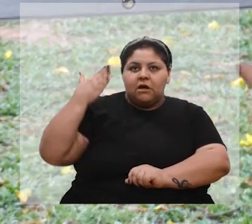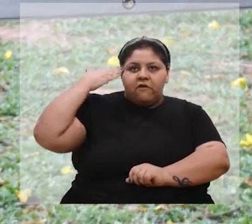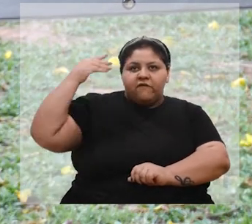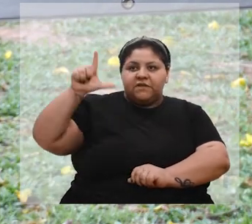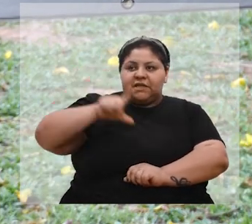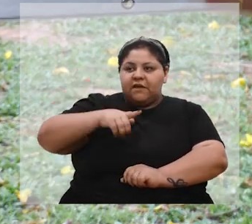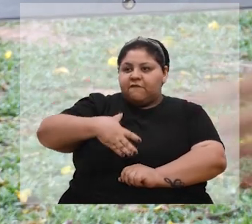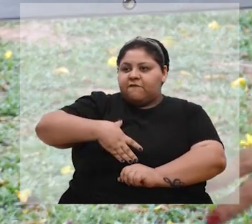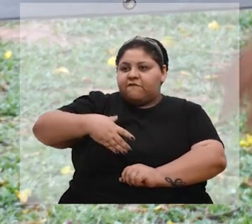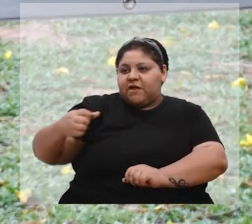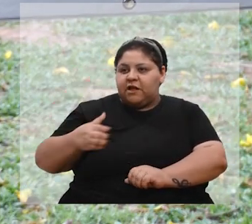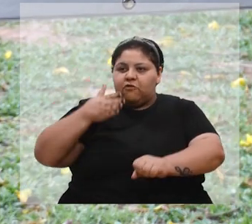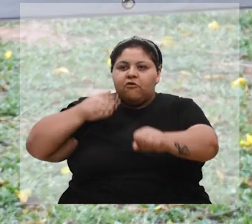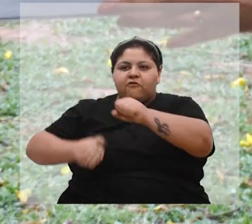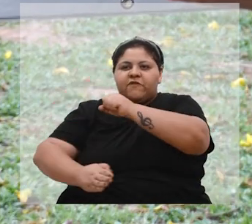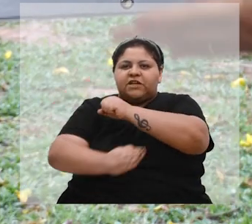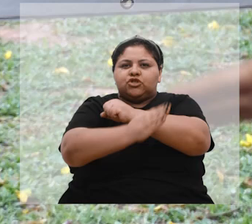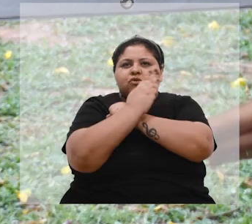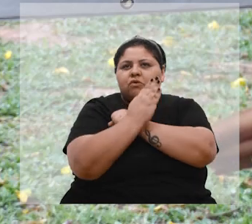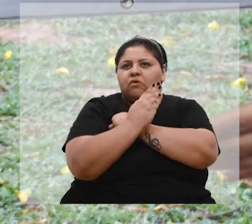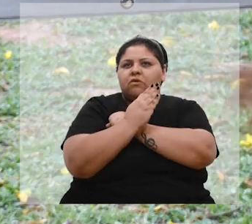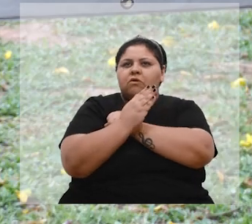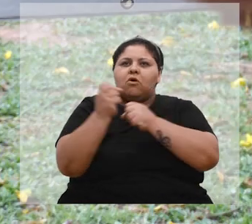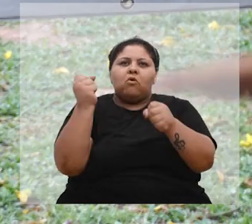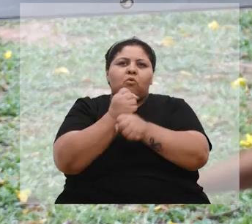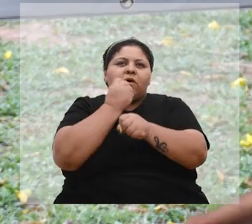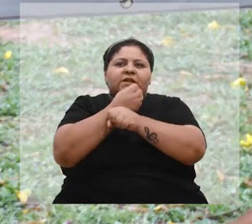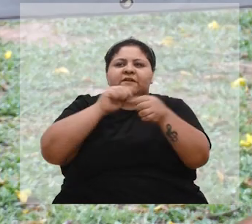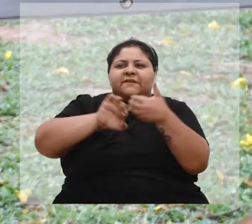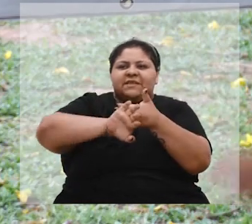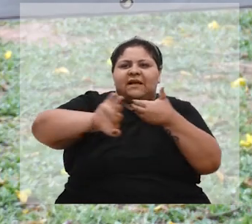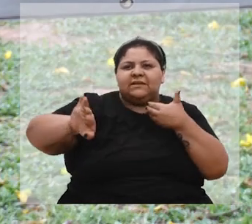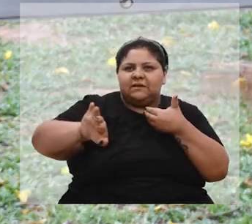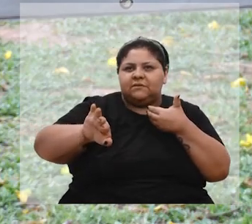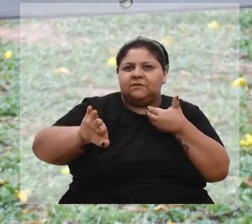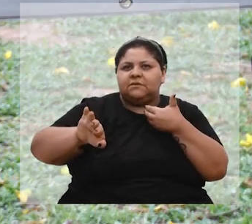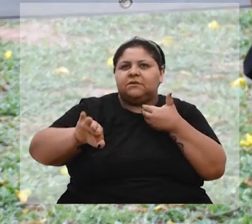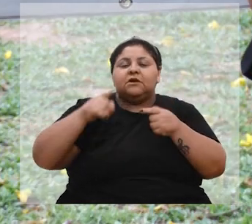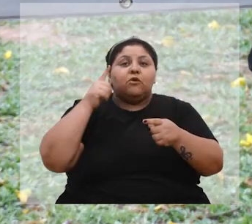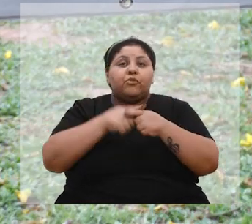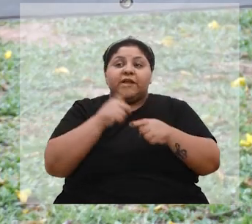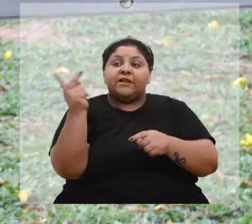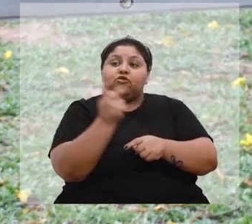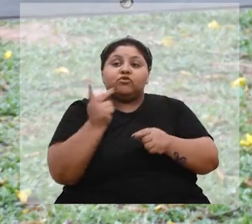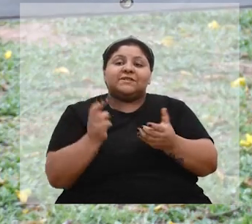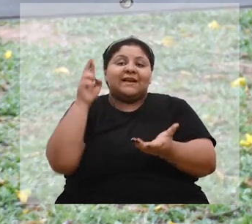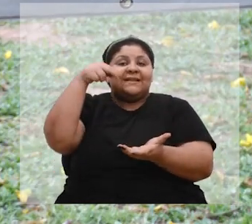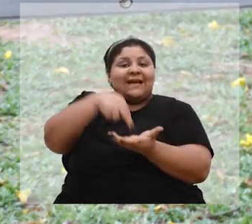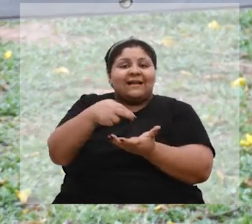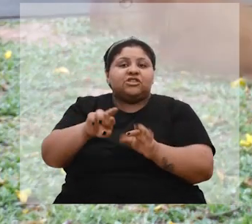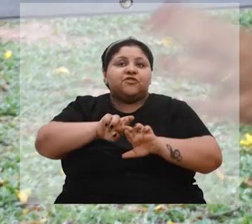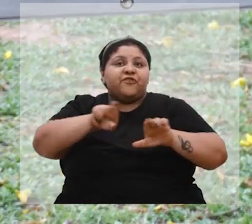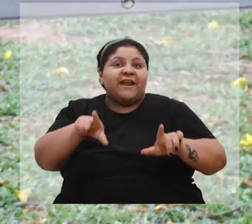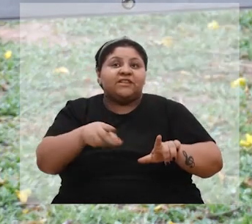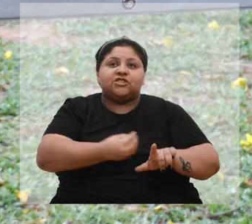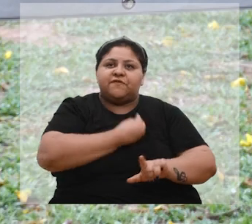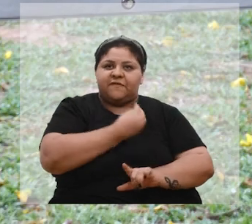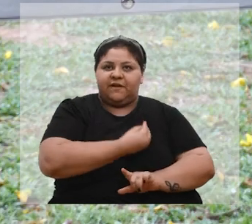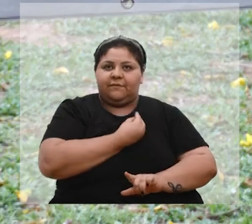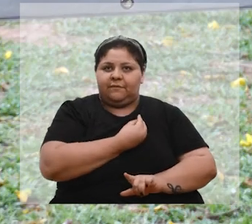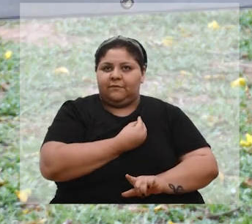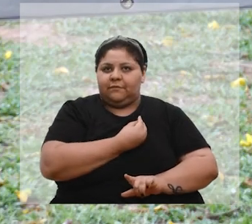que não tem filhos, fez um mochilão, tirou um ano sabático. Falo, é assim que eu devia viver. Assim, não tem como, né? Porque são 2 modos de